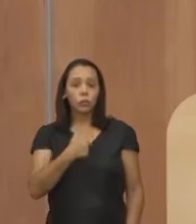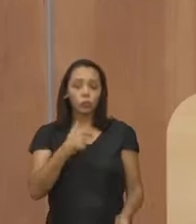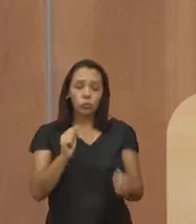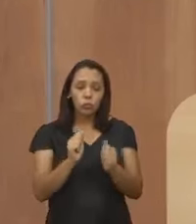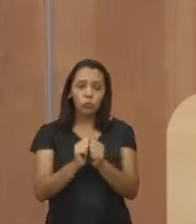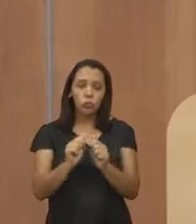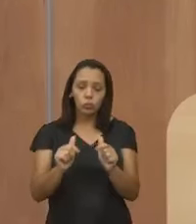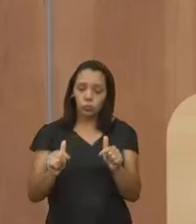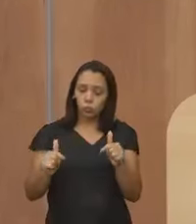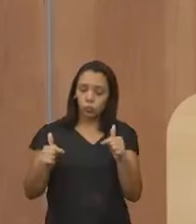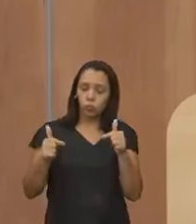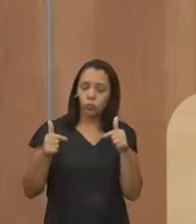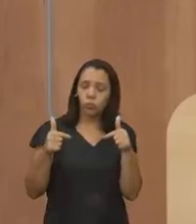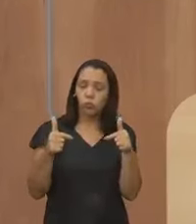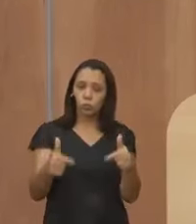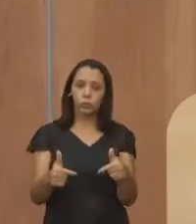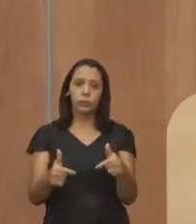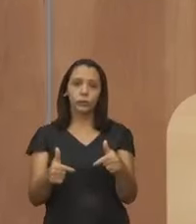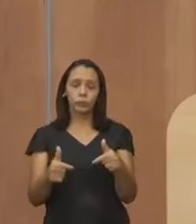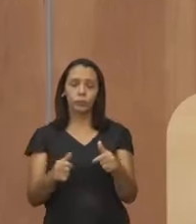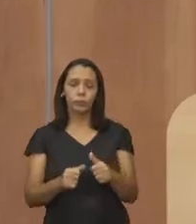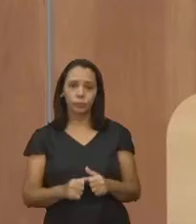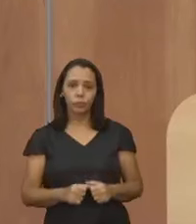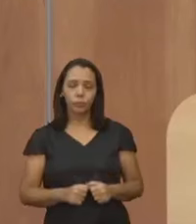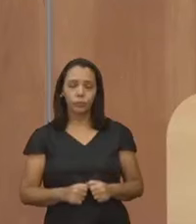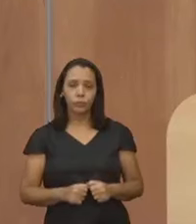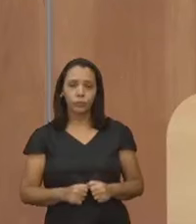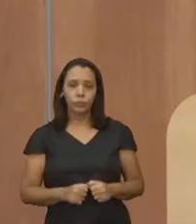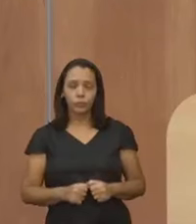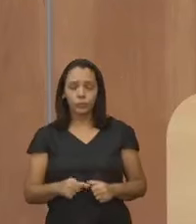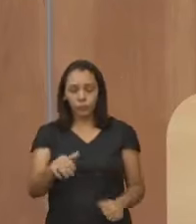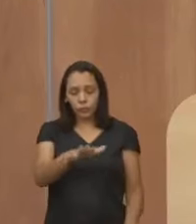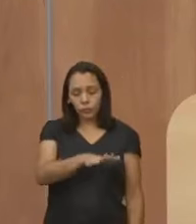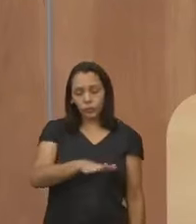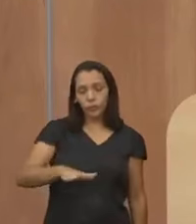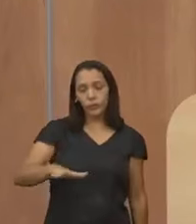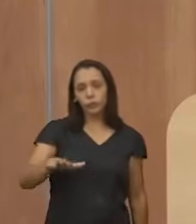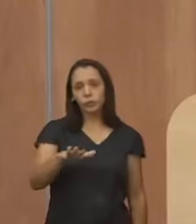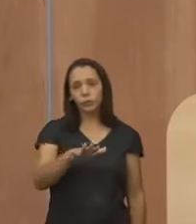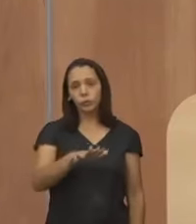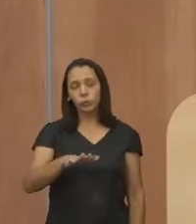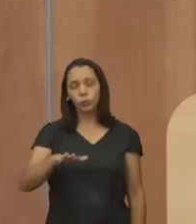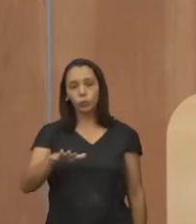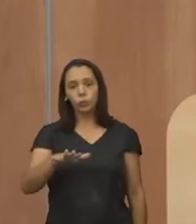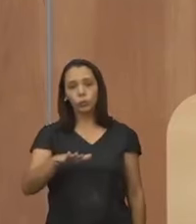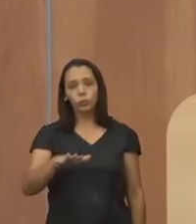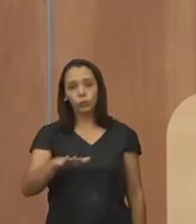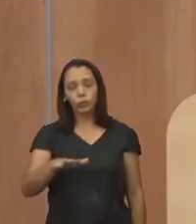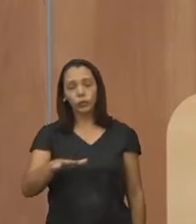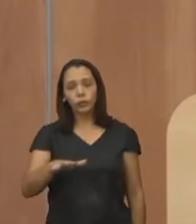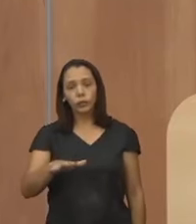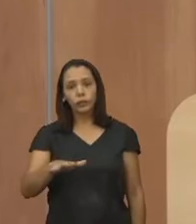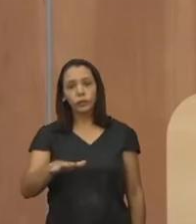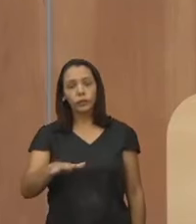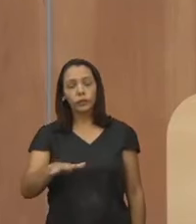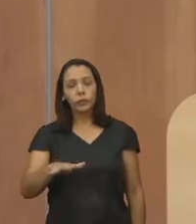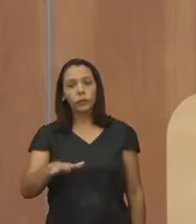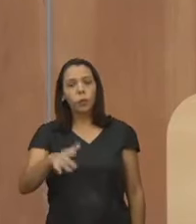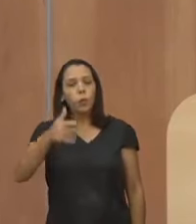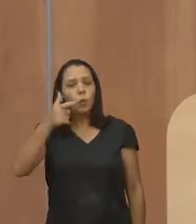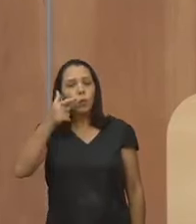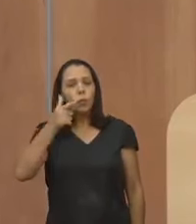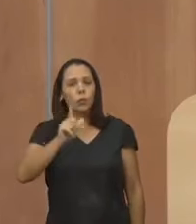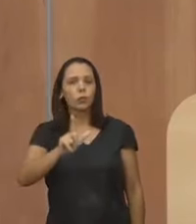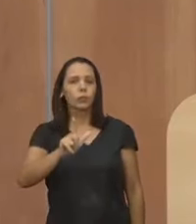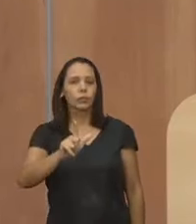também para que aquela região ela ganhe o que ela mais